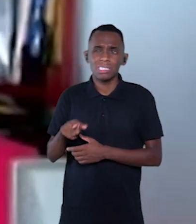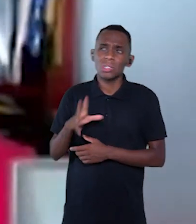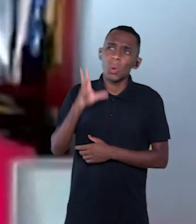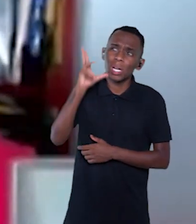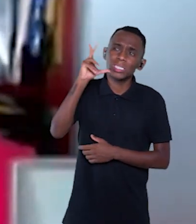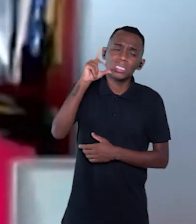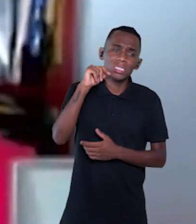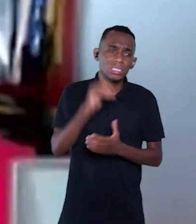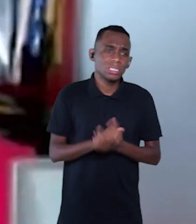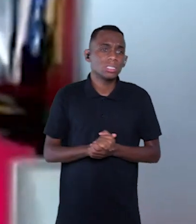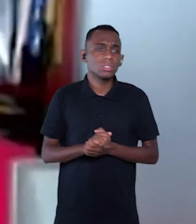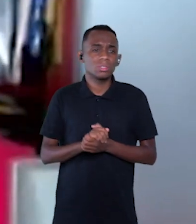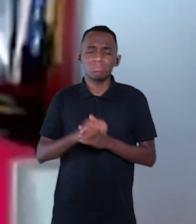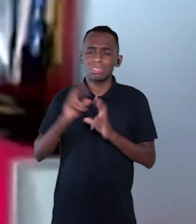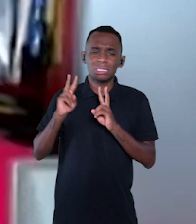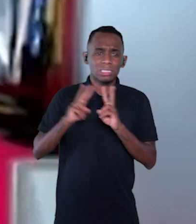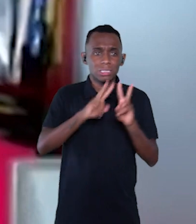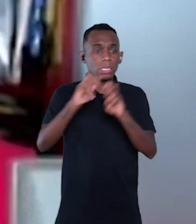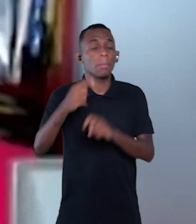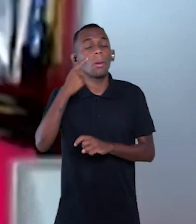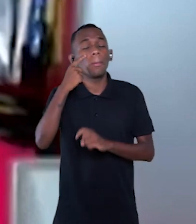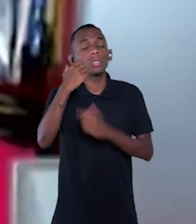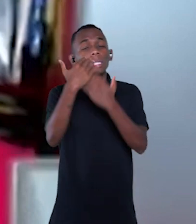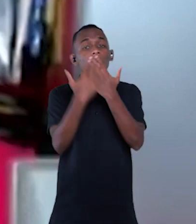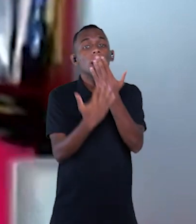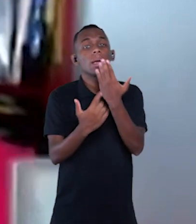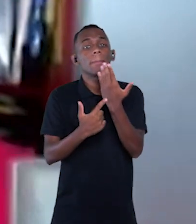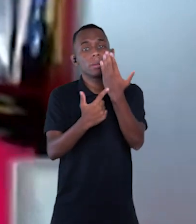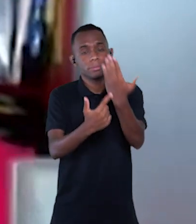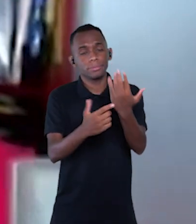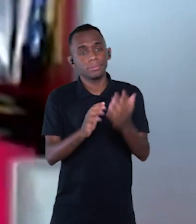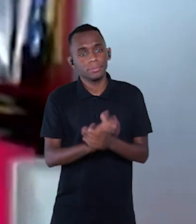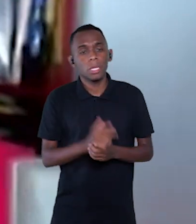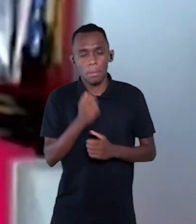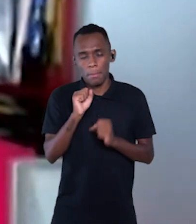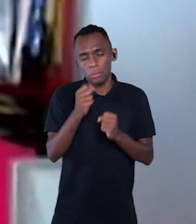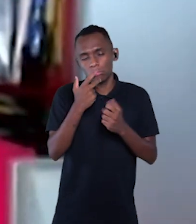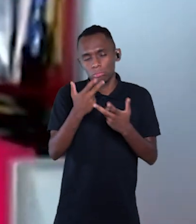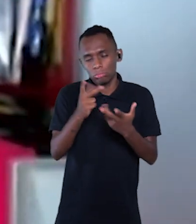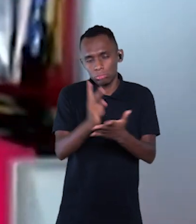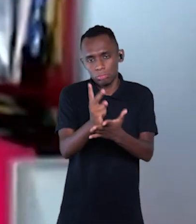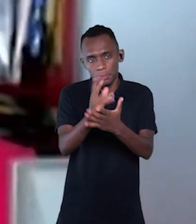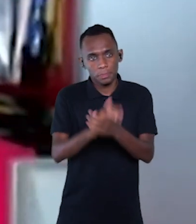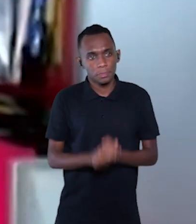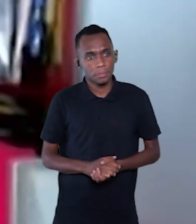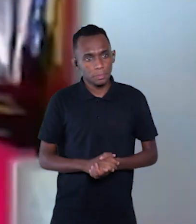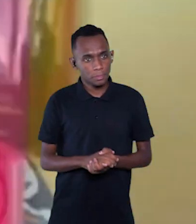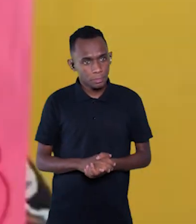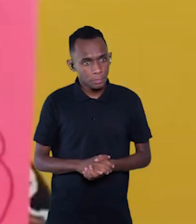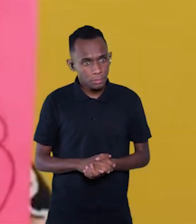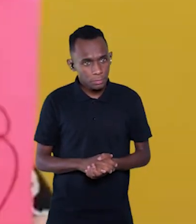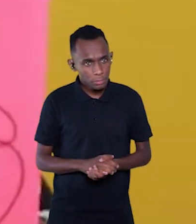exato, muito matemático. Vou mostrar a capa aqui do livro. Pode falar, Júlia.